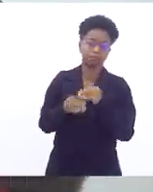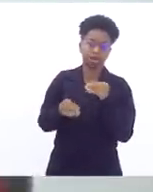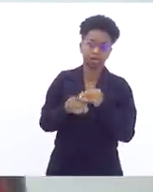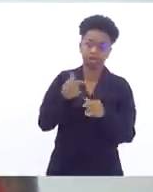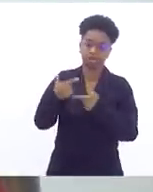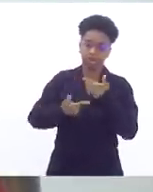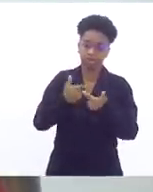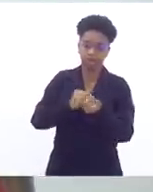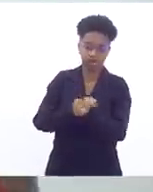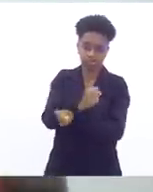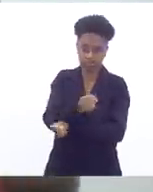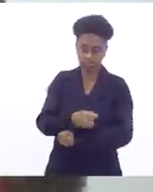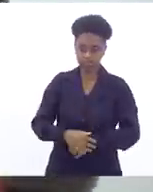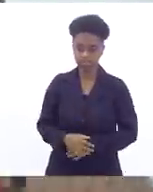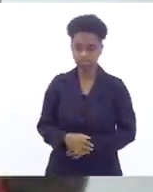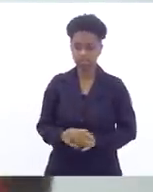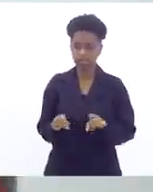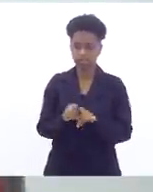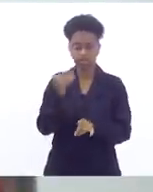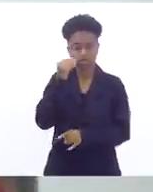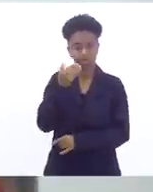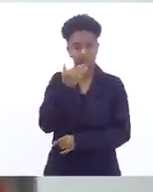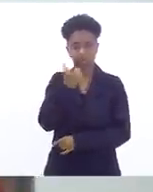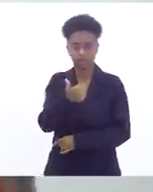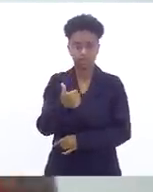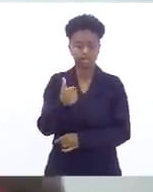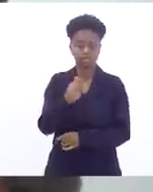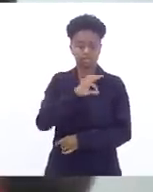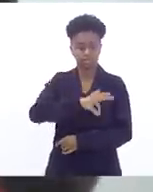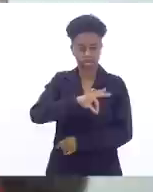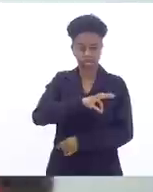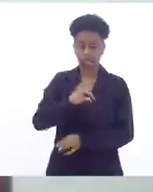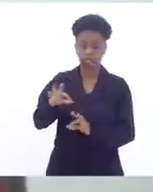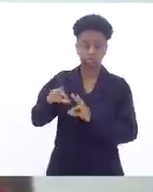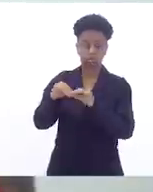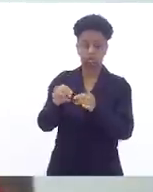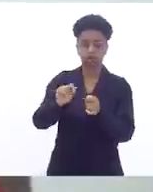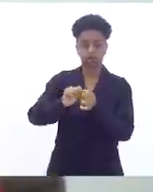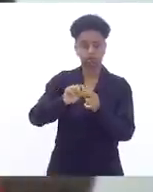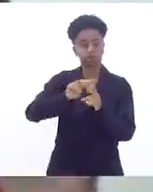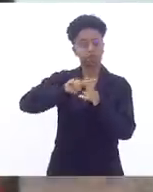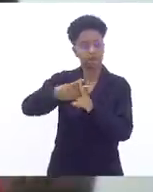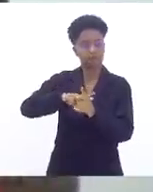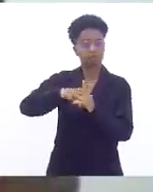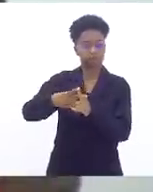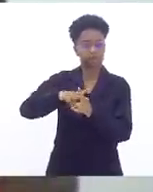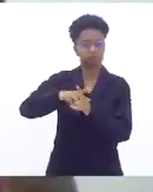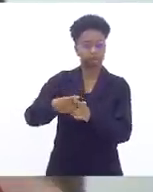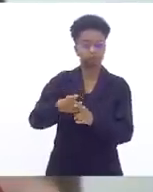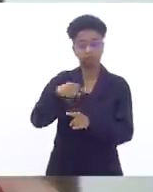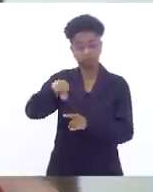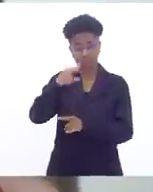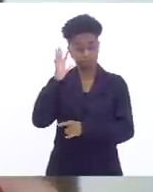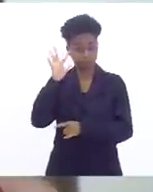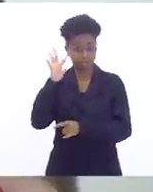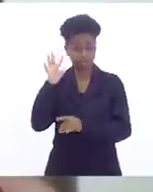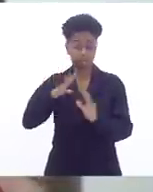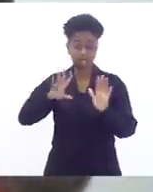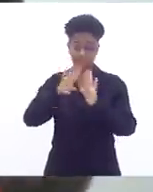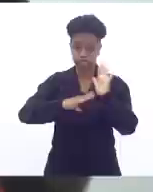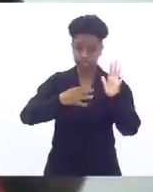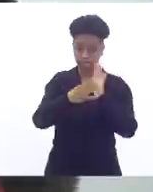de escravidão para melhorar o salário todo mundo faz jazz e banca raiz até 12 e você imagina o cara trabalha numa escala de escravo